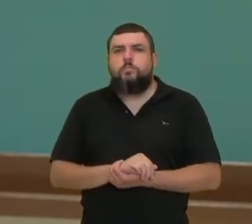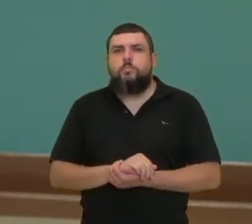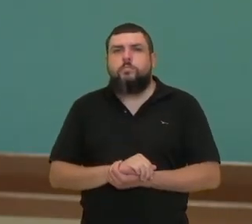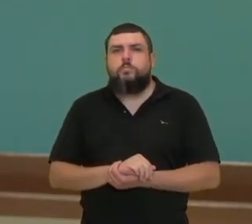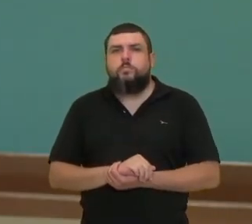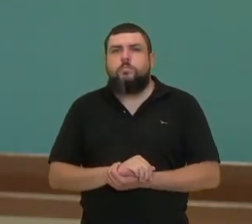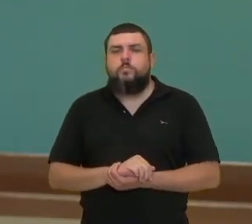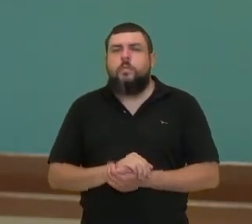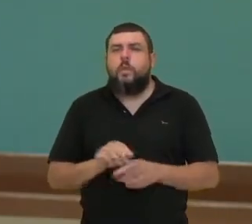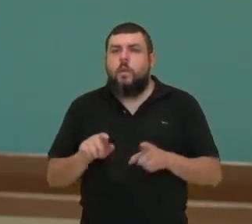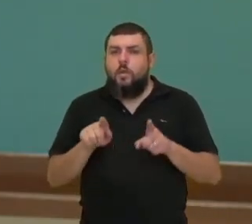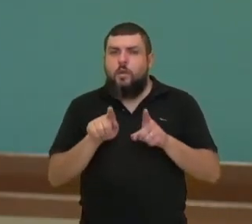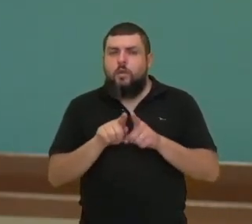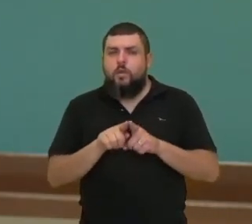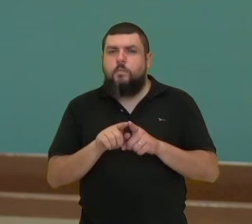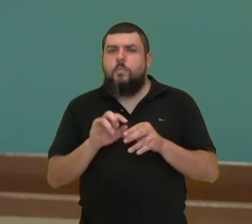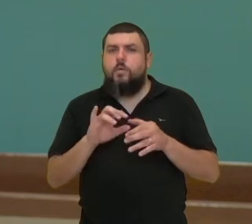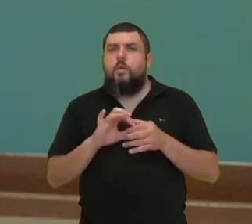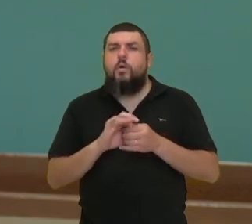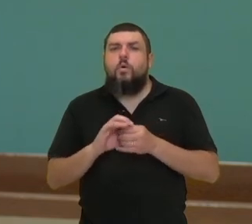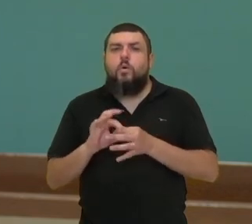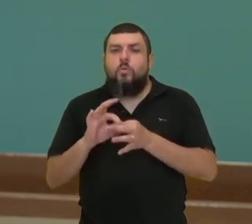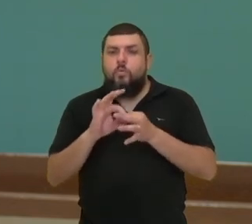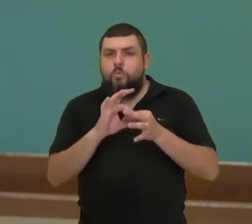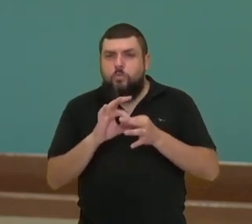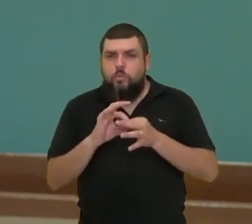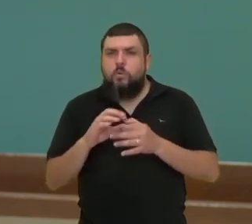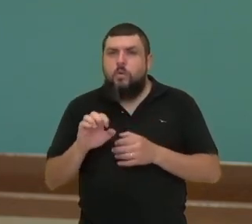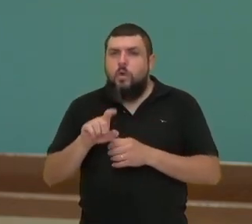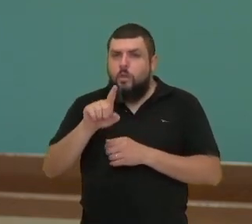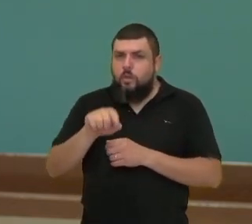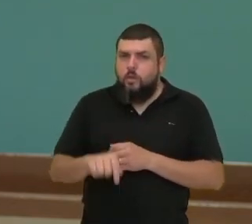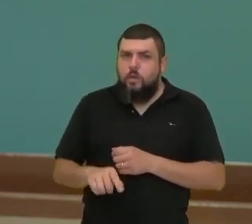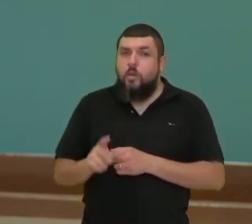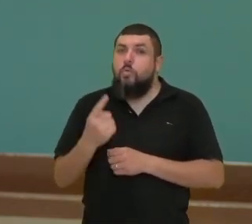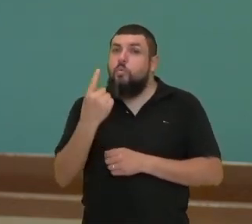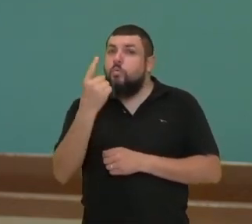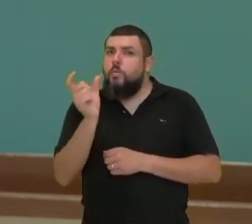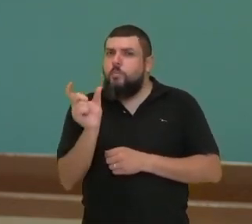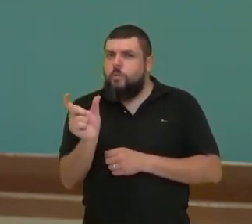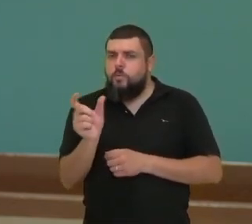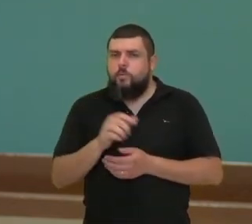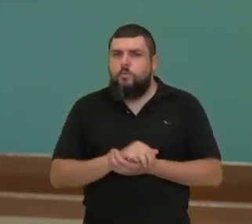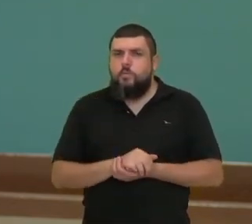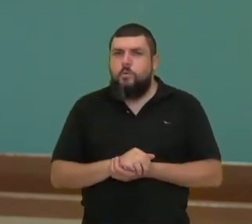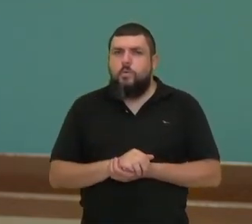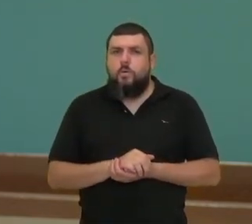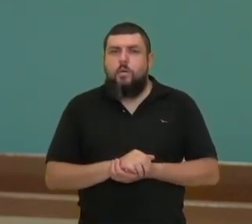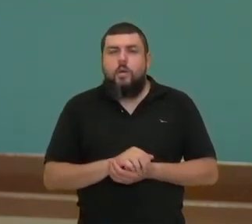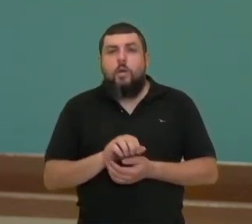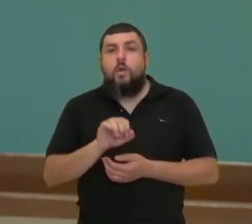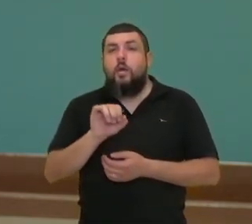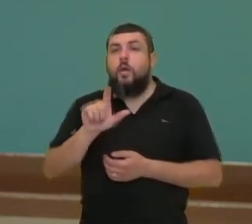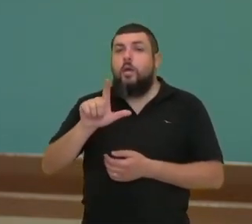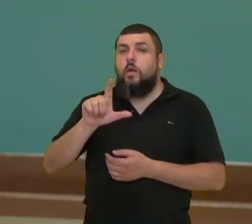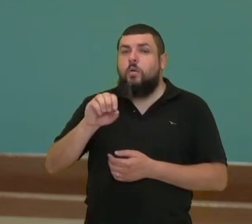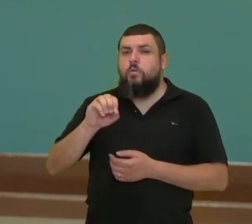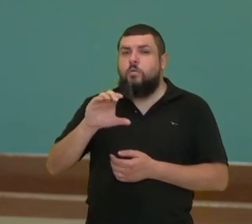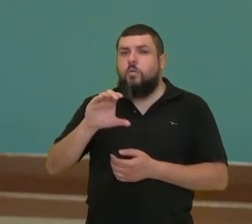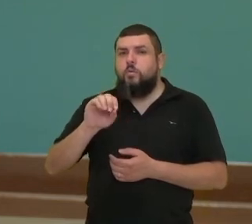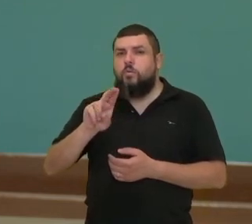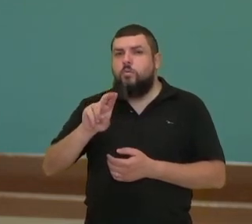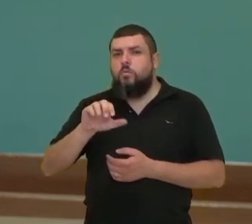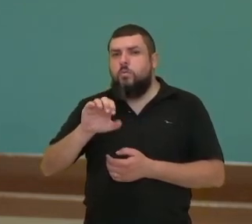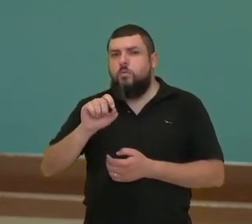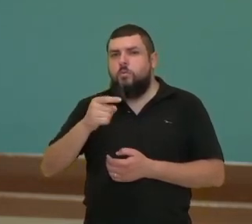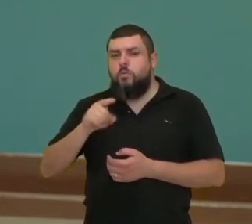A conjunção é uma palavrinha só, logo, portanto. Quando eu tenho uma locução conjuntiva, por